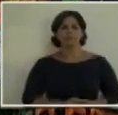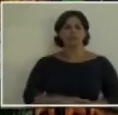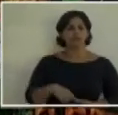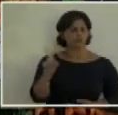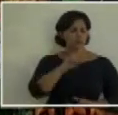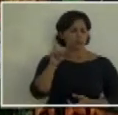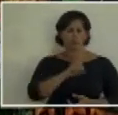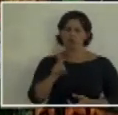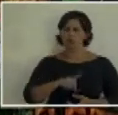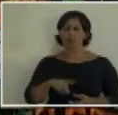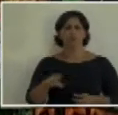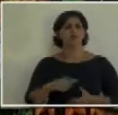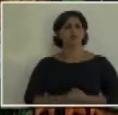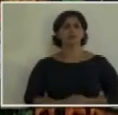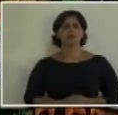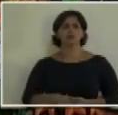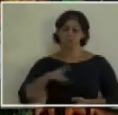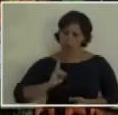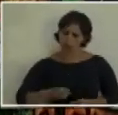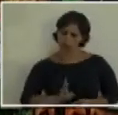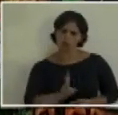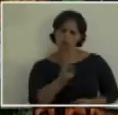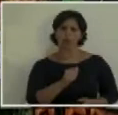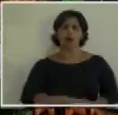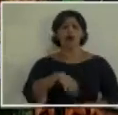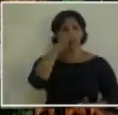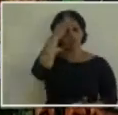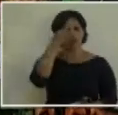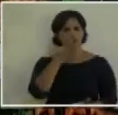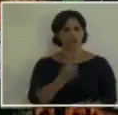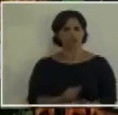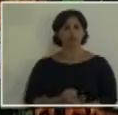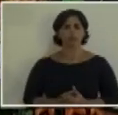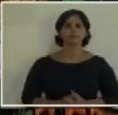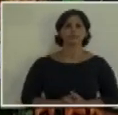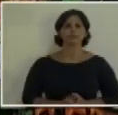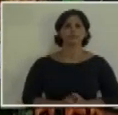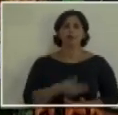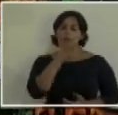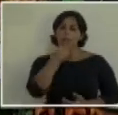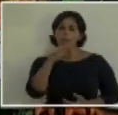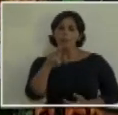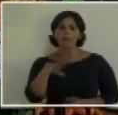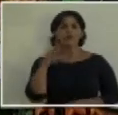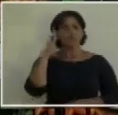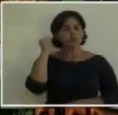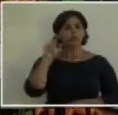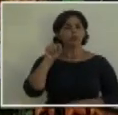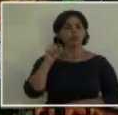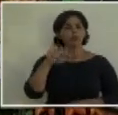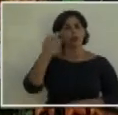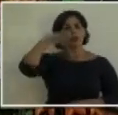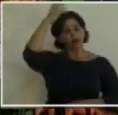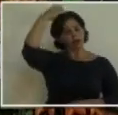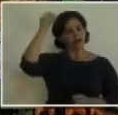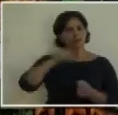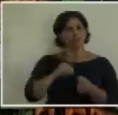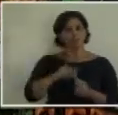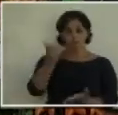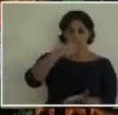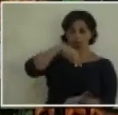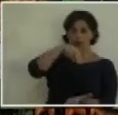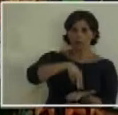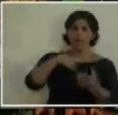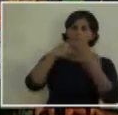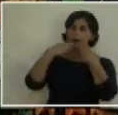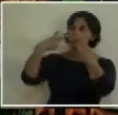será uma semana de milagre. A oração é uma chave, a oração coloca-nos em contato com Deus. Escute isso: